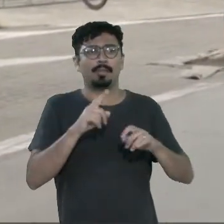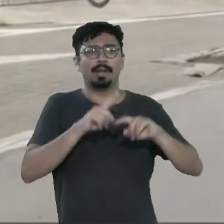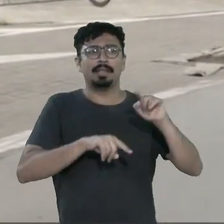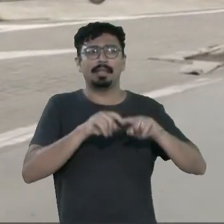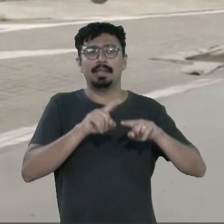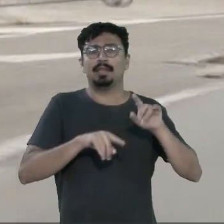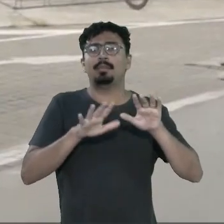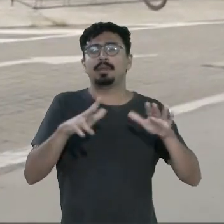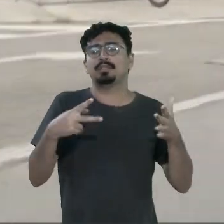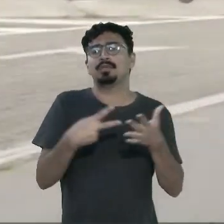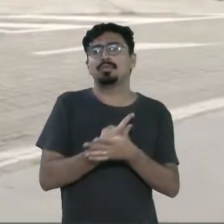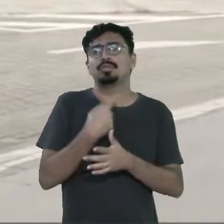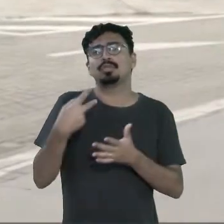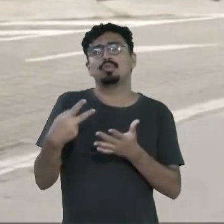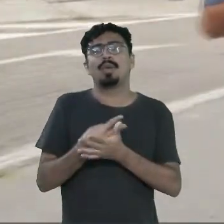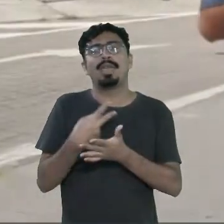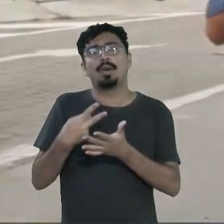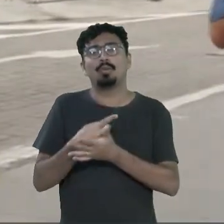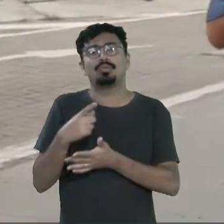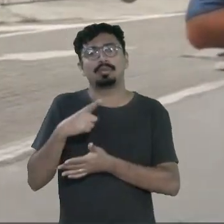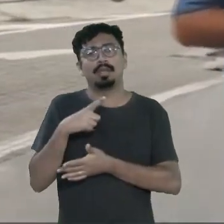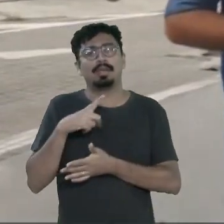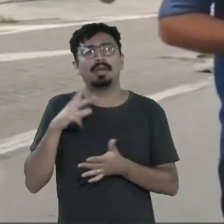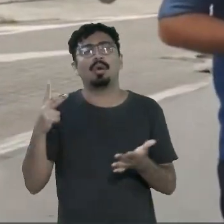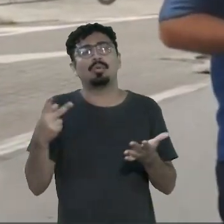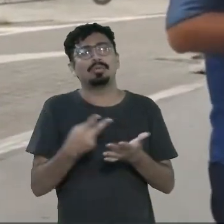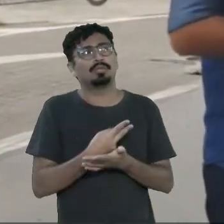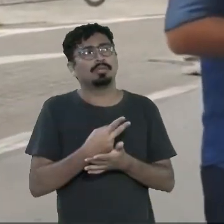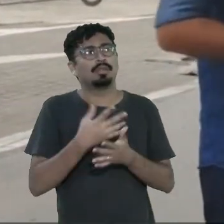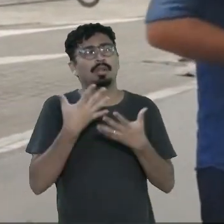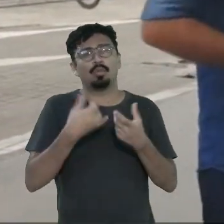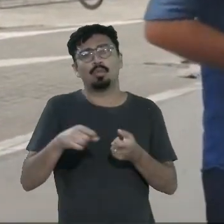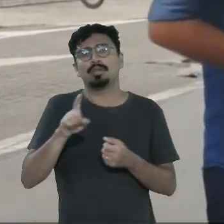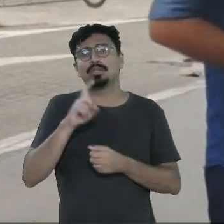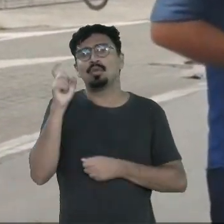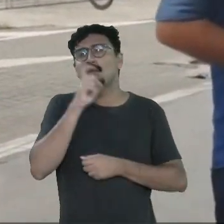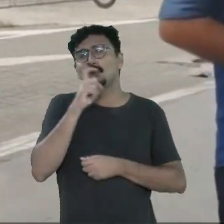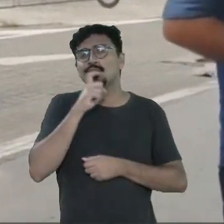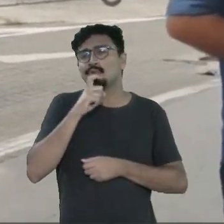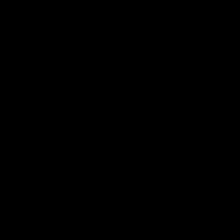está acontecendo um erro. O que eu não vou admitir é ser chamado de mentiroso por uma coisa que está acontecendo. Entendeu?